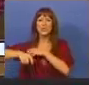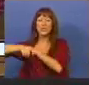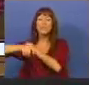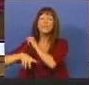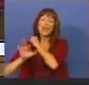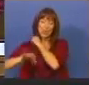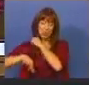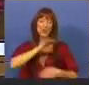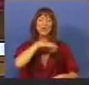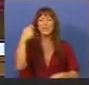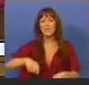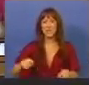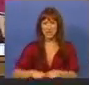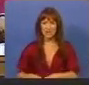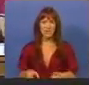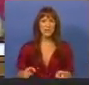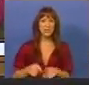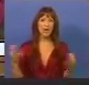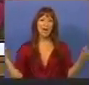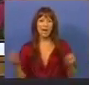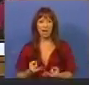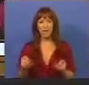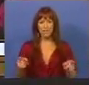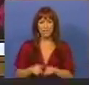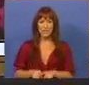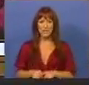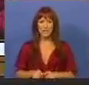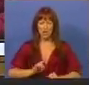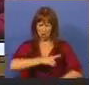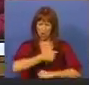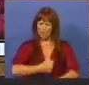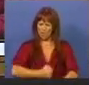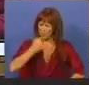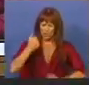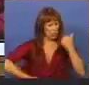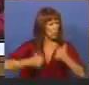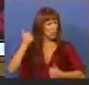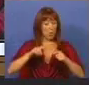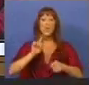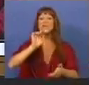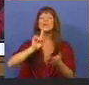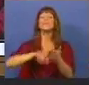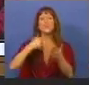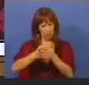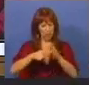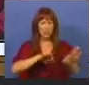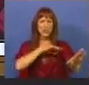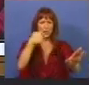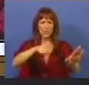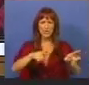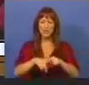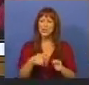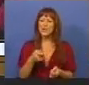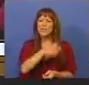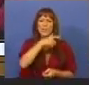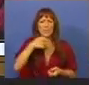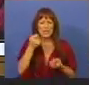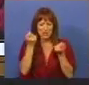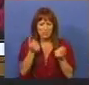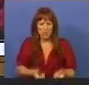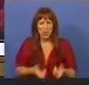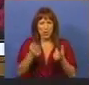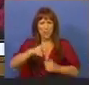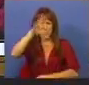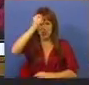Concluo, Sr. Presidente. Apesar da forte concorrência, e concluo, Sr. Presidente, poucas promessas do